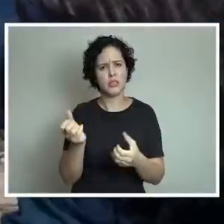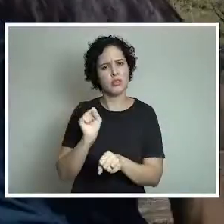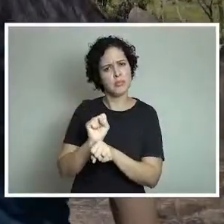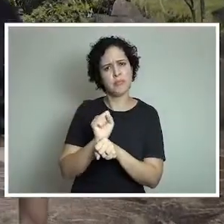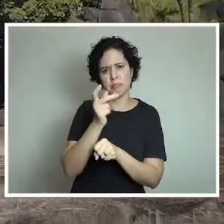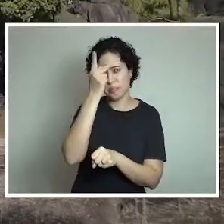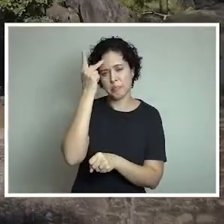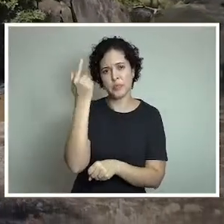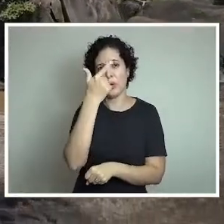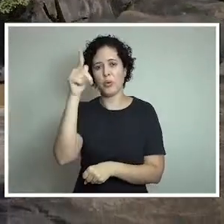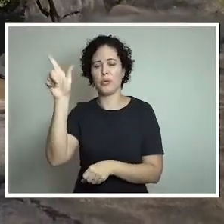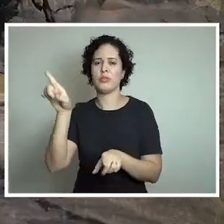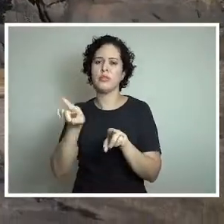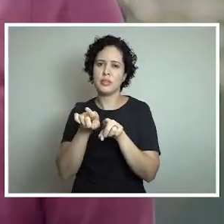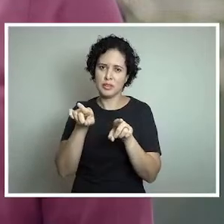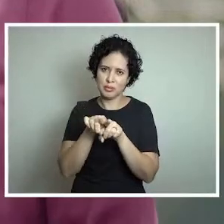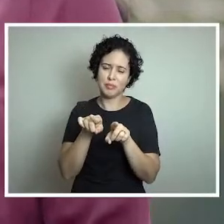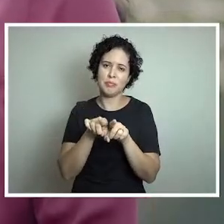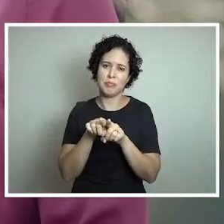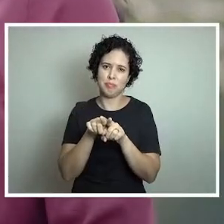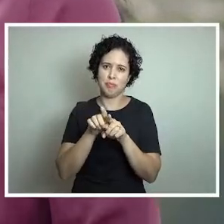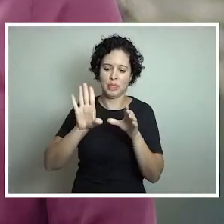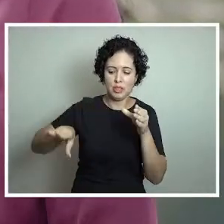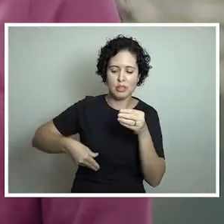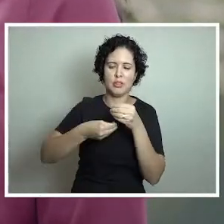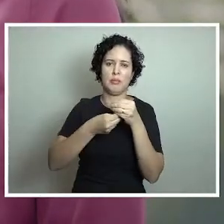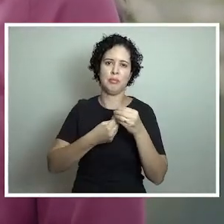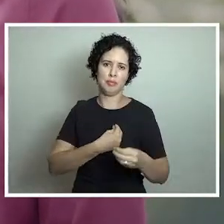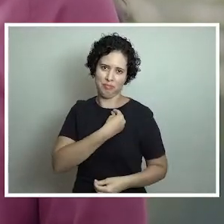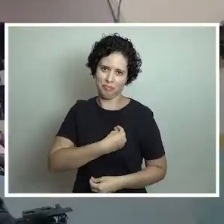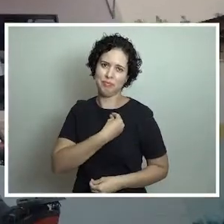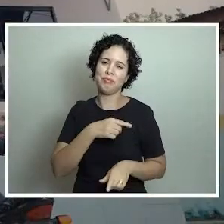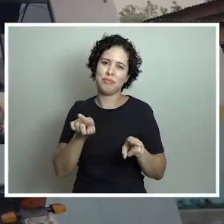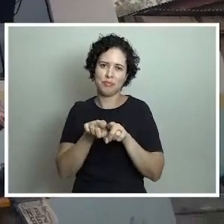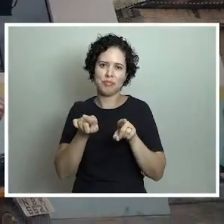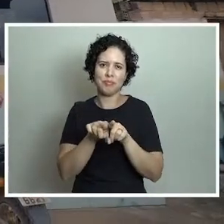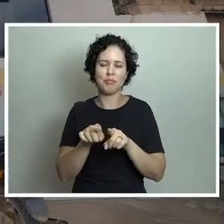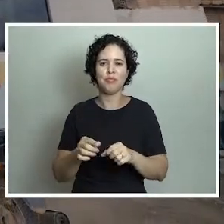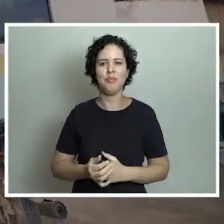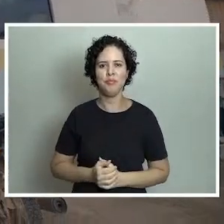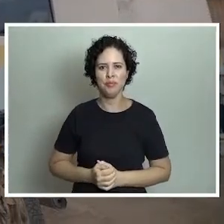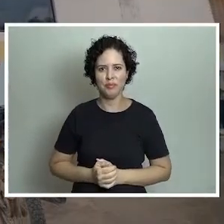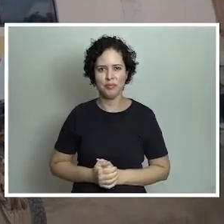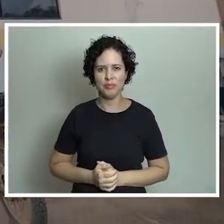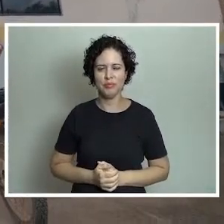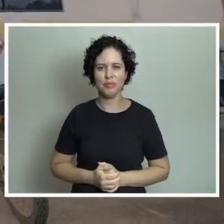para os outros também seja, né, de acrescentar para a vida deles também.